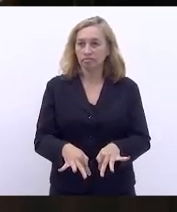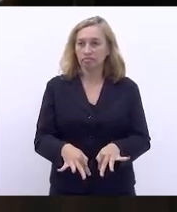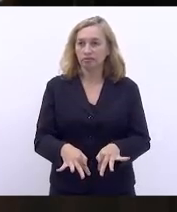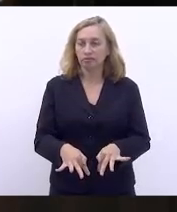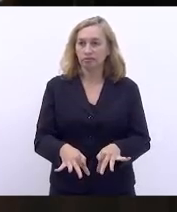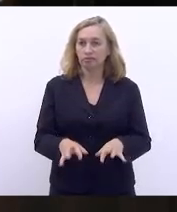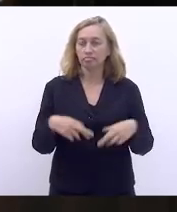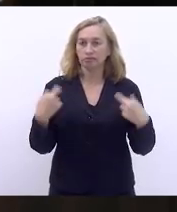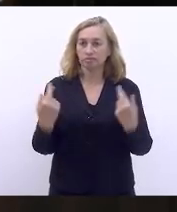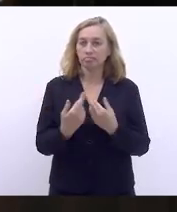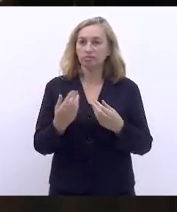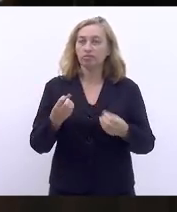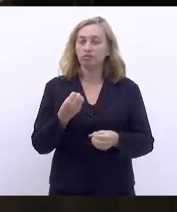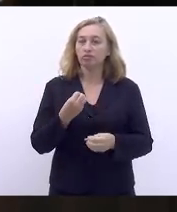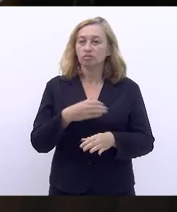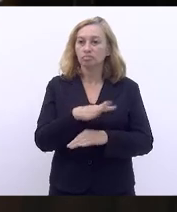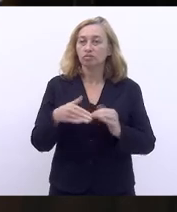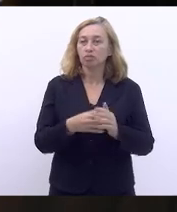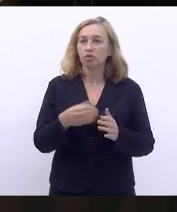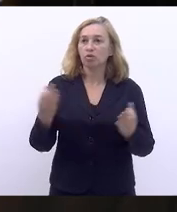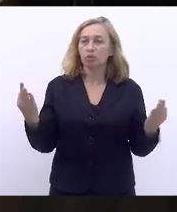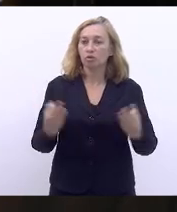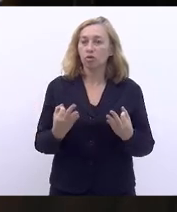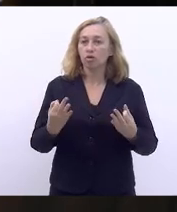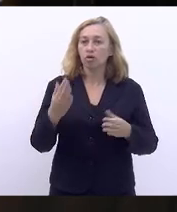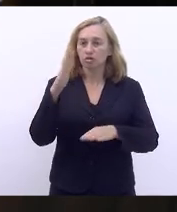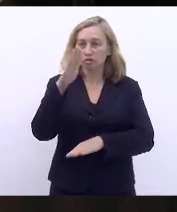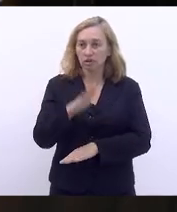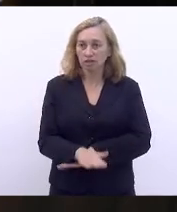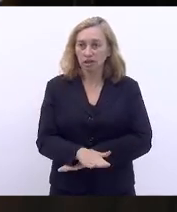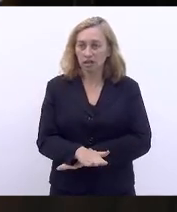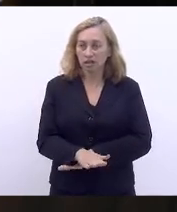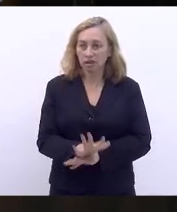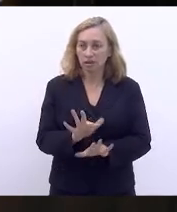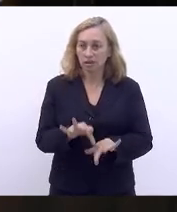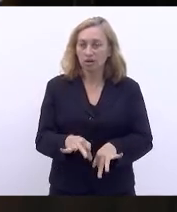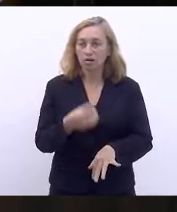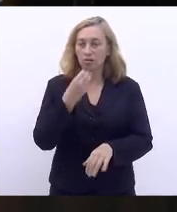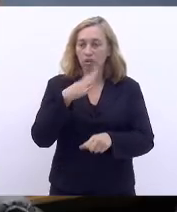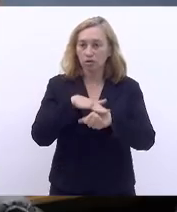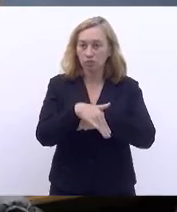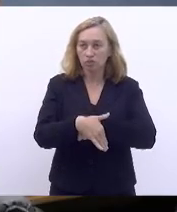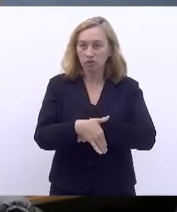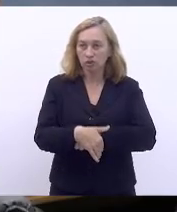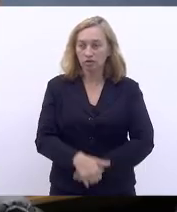sessão. Tenham todos um ótimo final de tarde e uma boa noite.